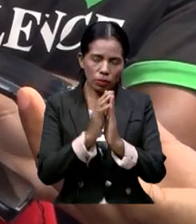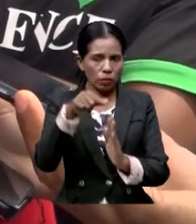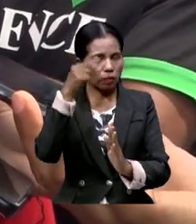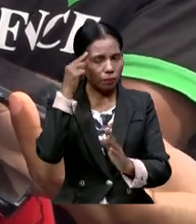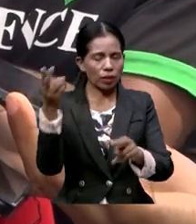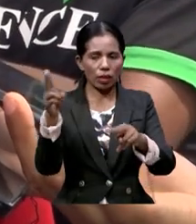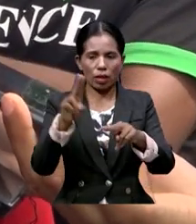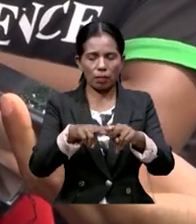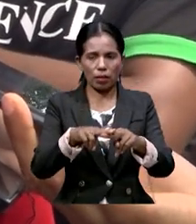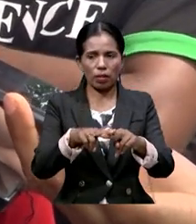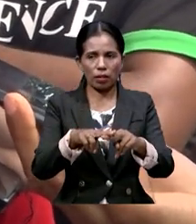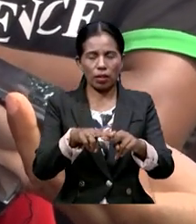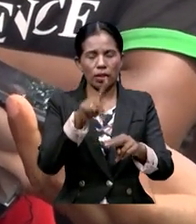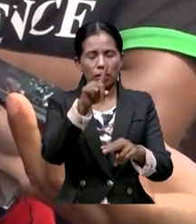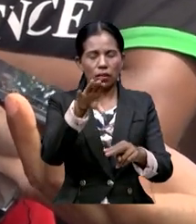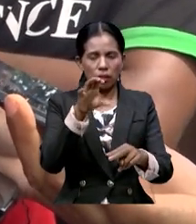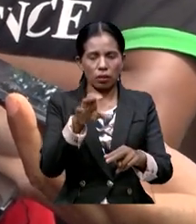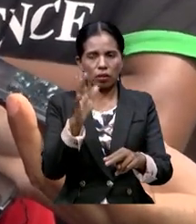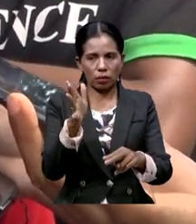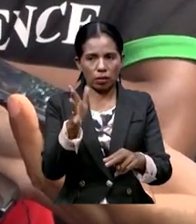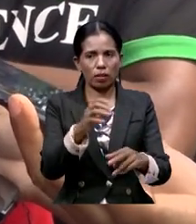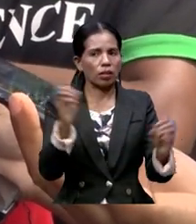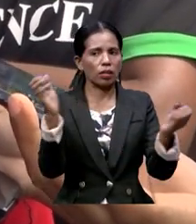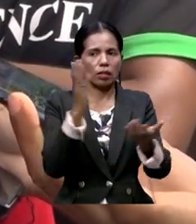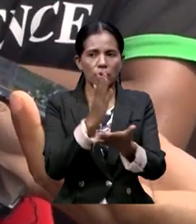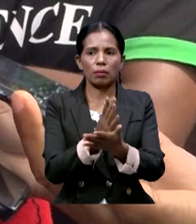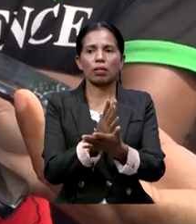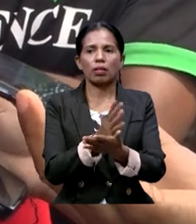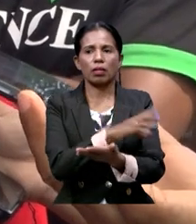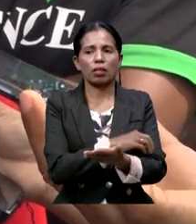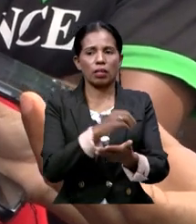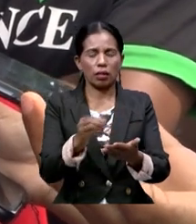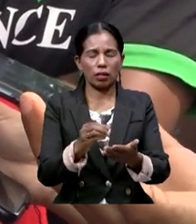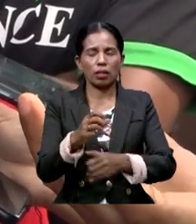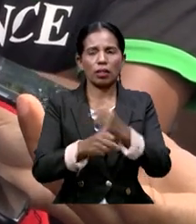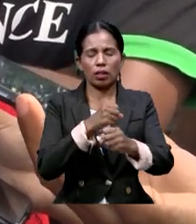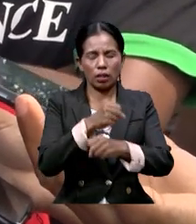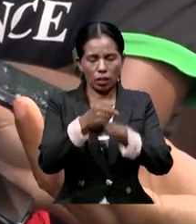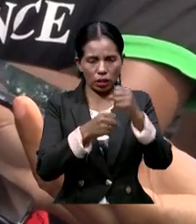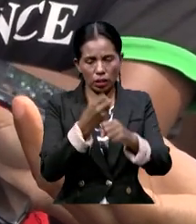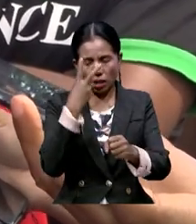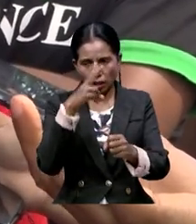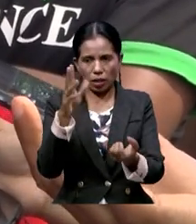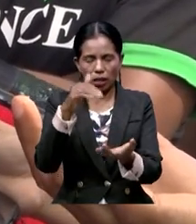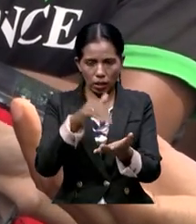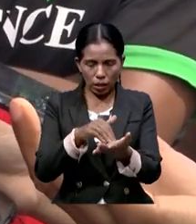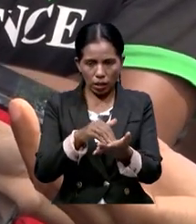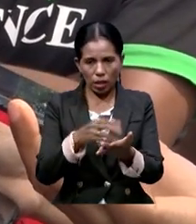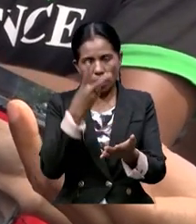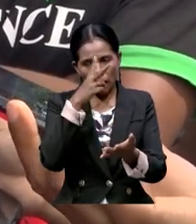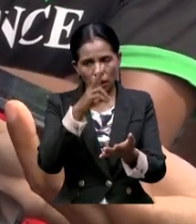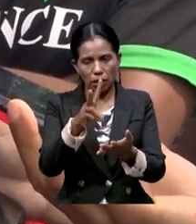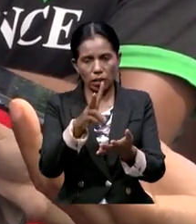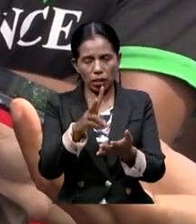hasa 150 150 ne la usat para hosing 150 tina tina ita tenga halo revisão lei atbele hare